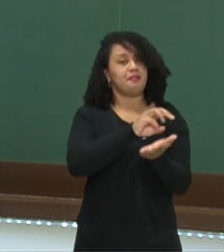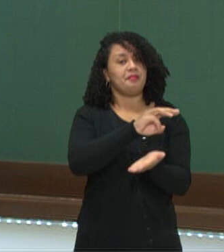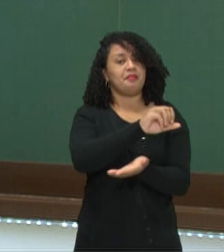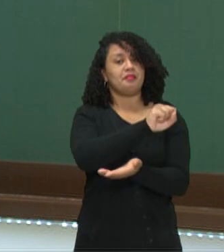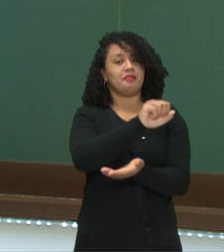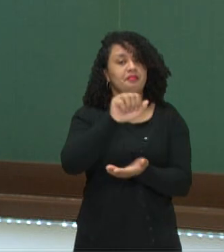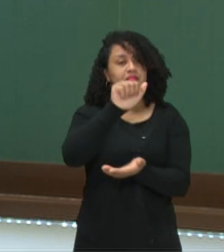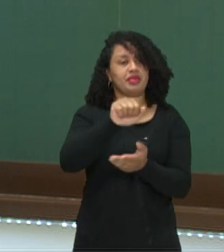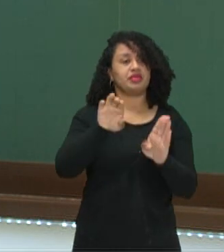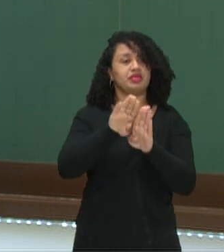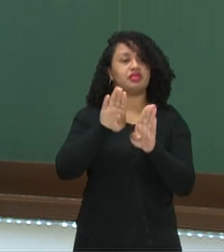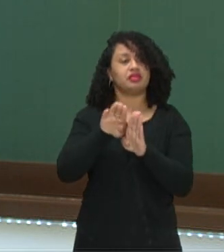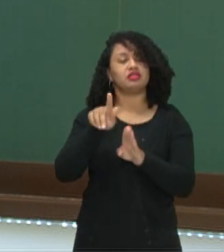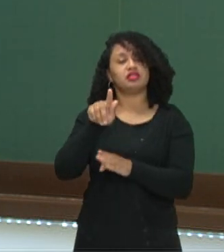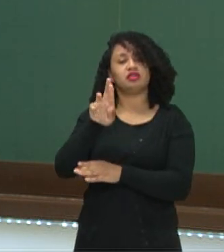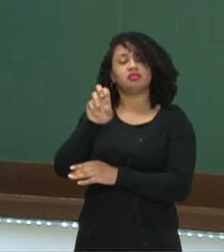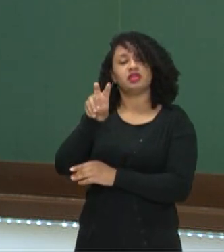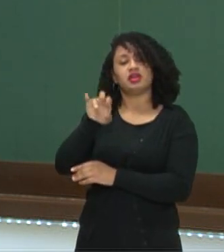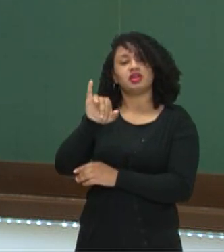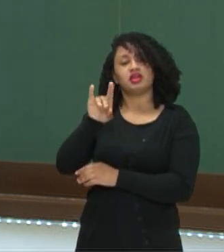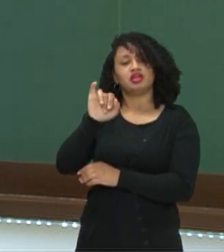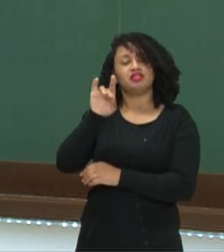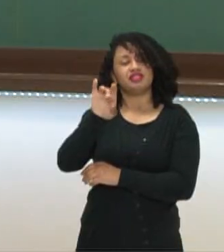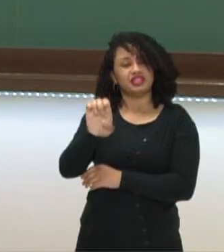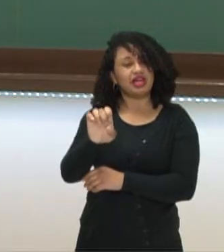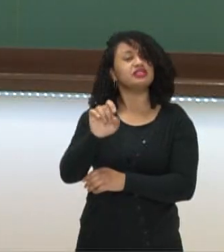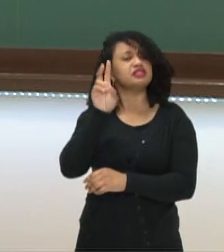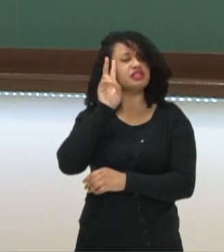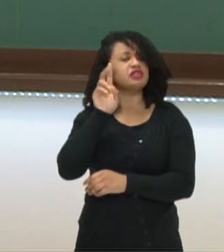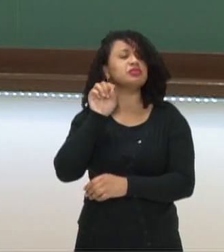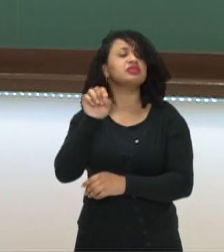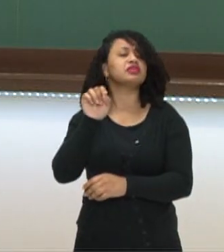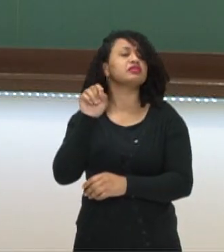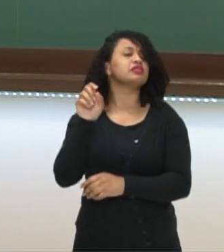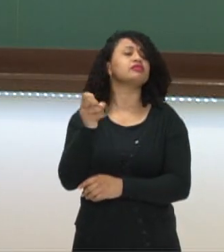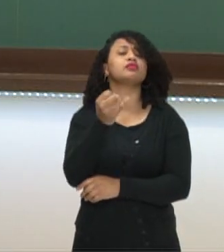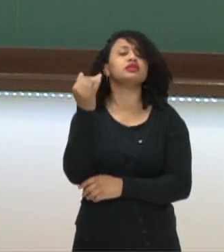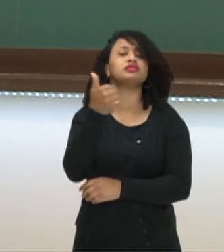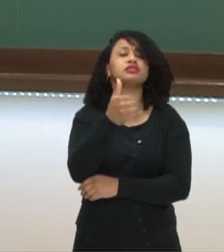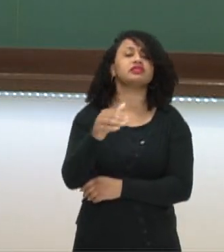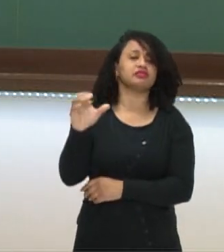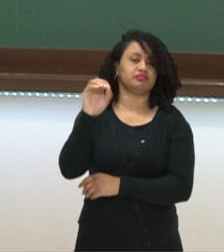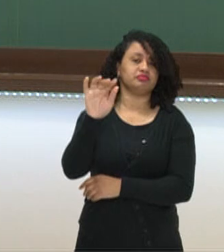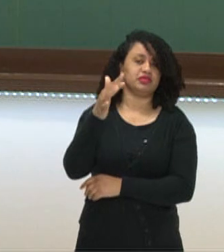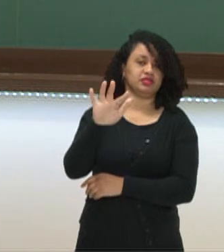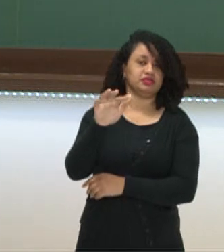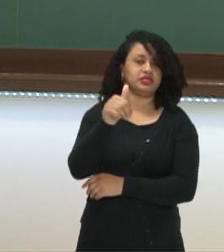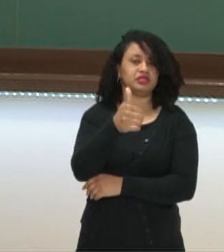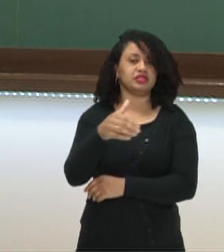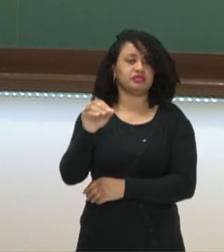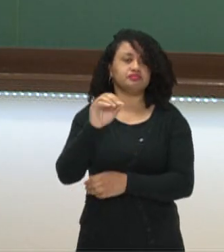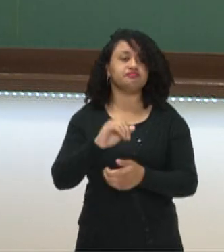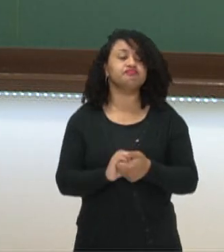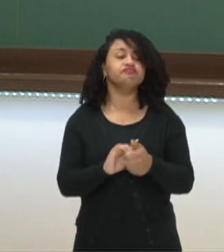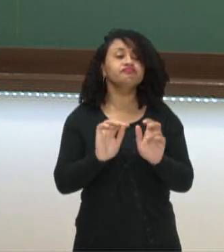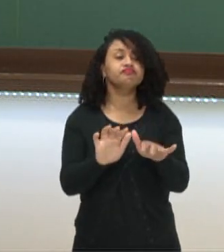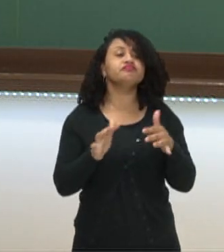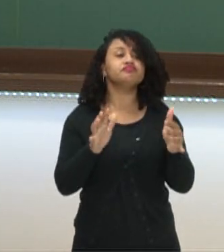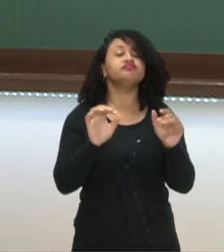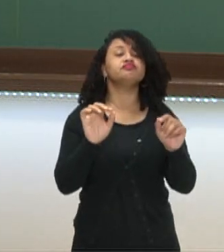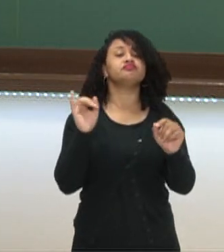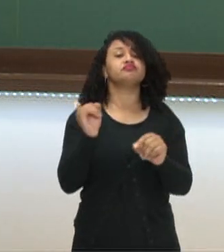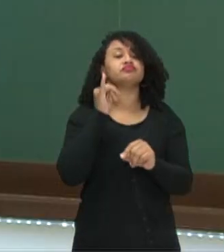também à gravidade. E lembrando que a gravidade da Terra aqui aproximadamente tem um valor de 10. Ok? A grande sacada é que esse